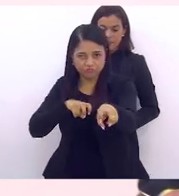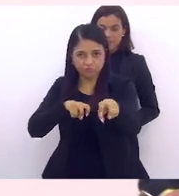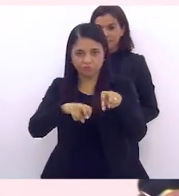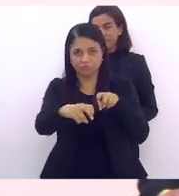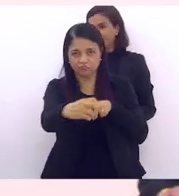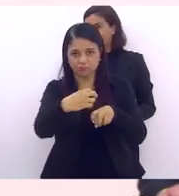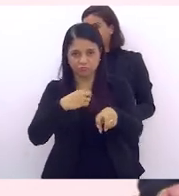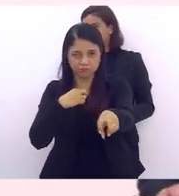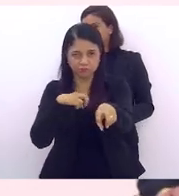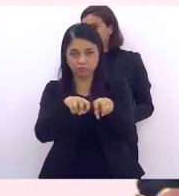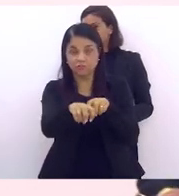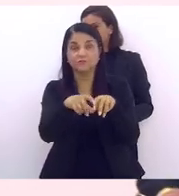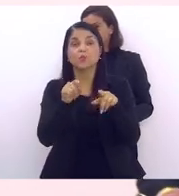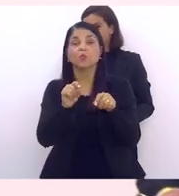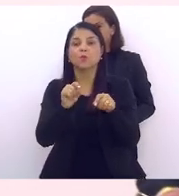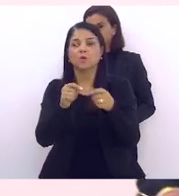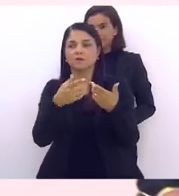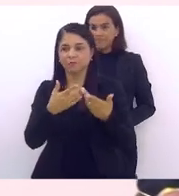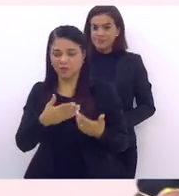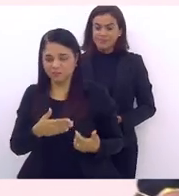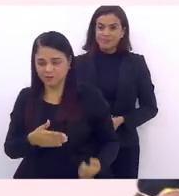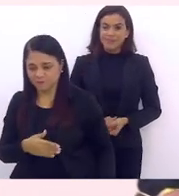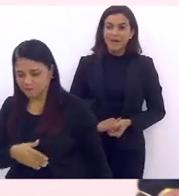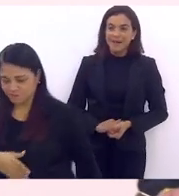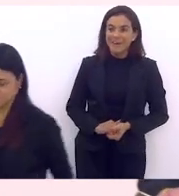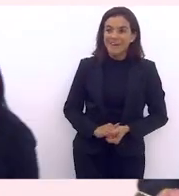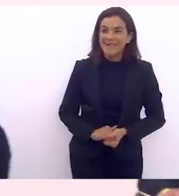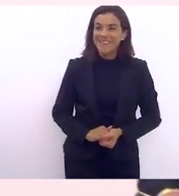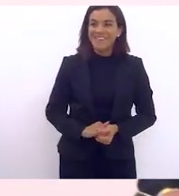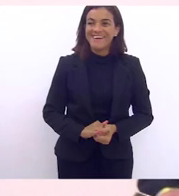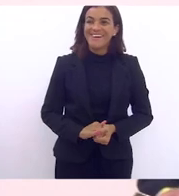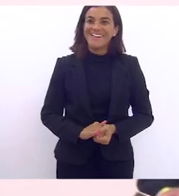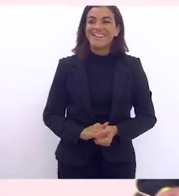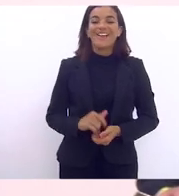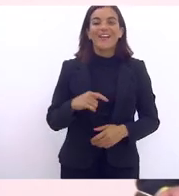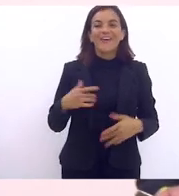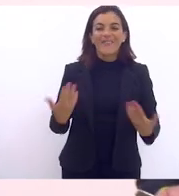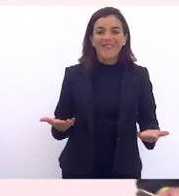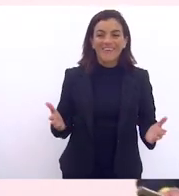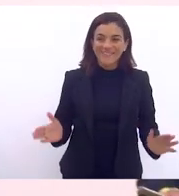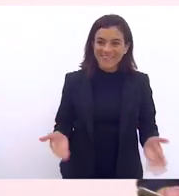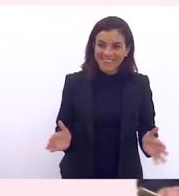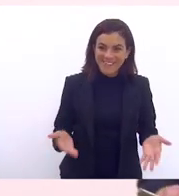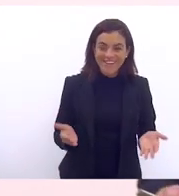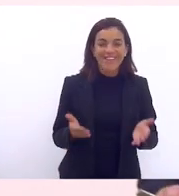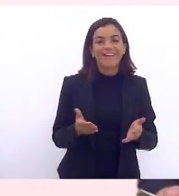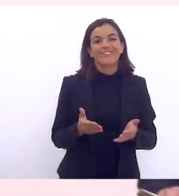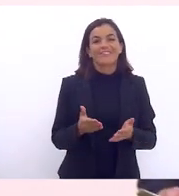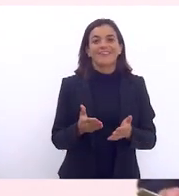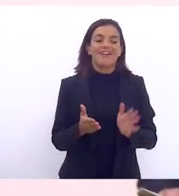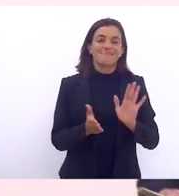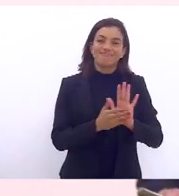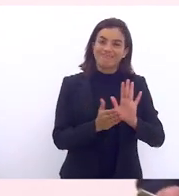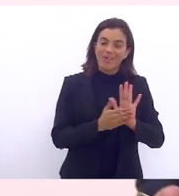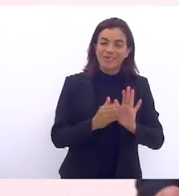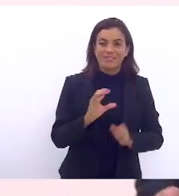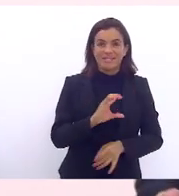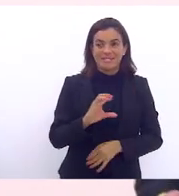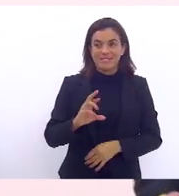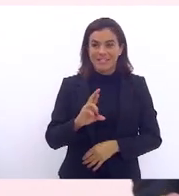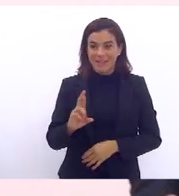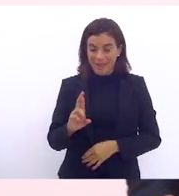o que eu quero compartilhar com vocês é por que que tem free Flow na 101 Quais são os motivadores que levaram a CCR a propor isso eh para o poder